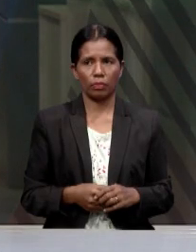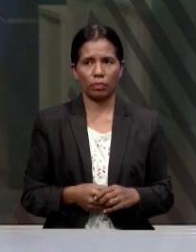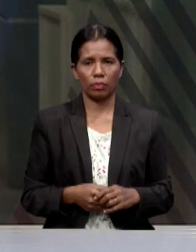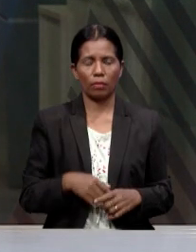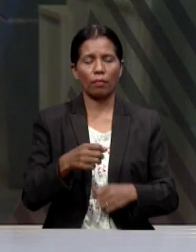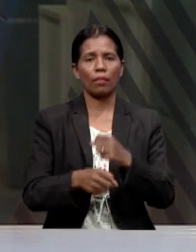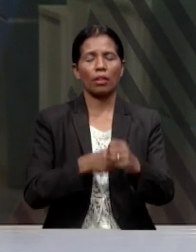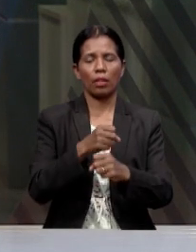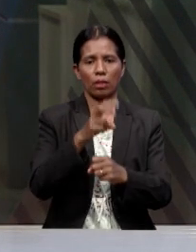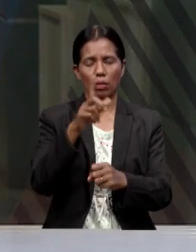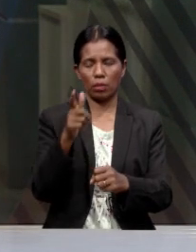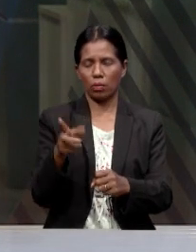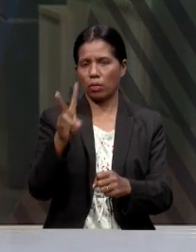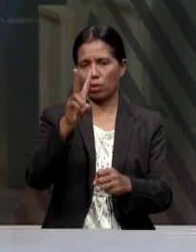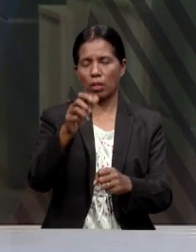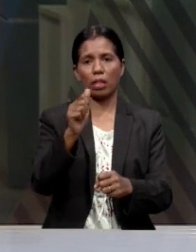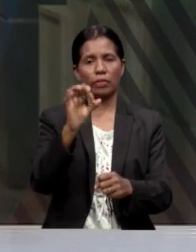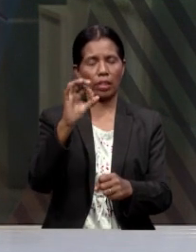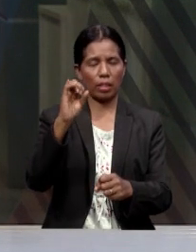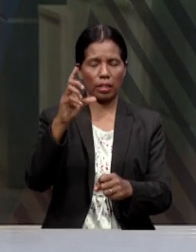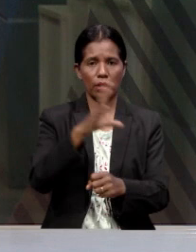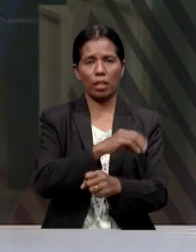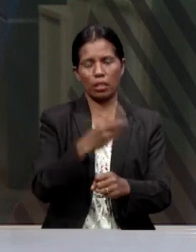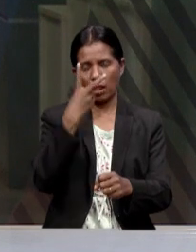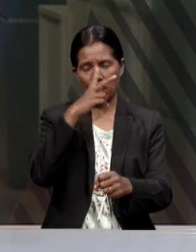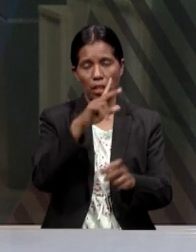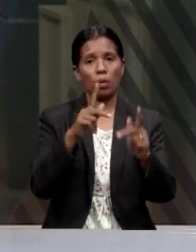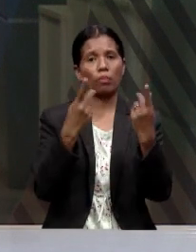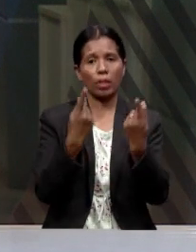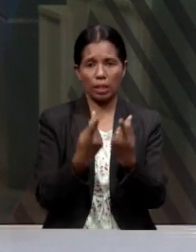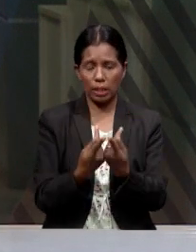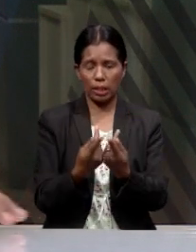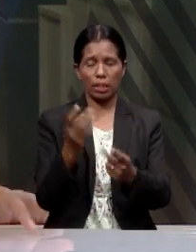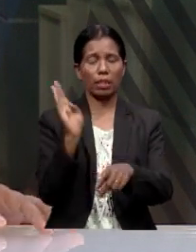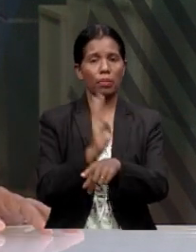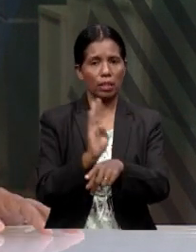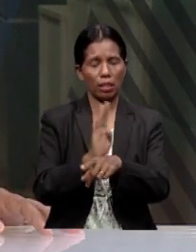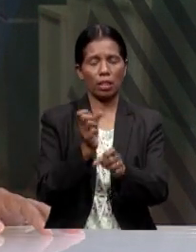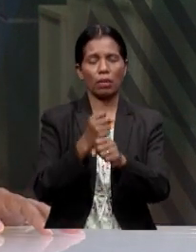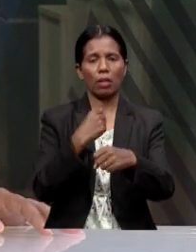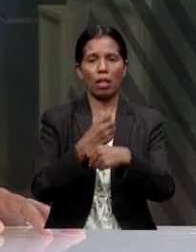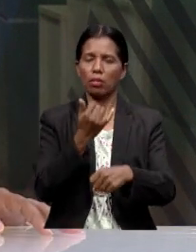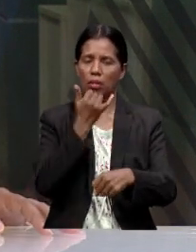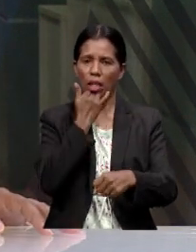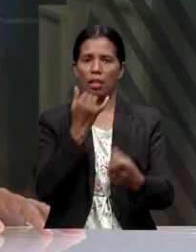Durante tina rin ruo resin rue fe se identifica operador economica at stolo resin comete irregularidade.